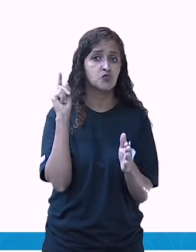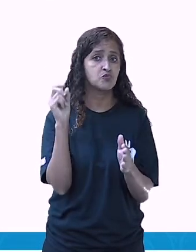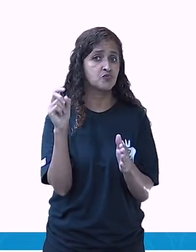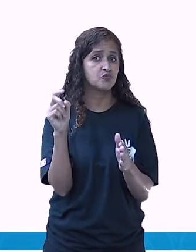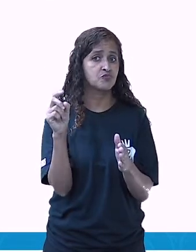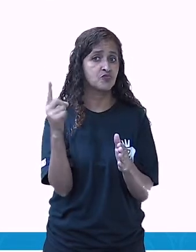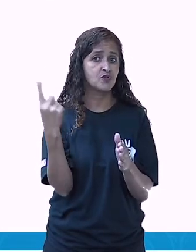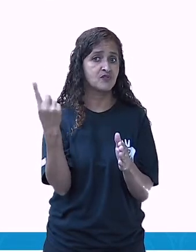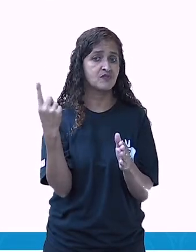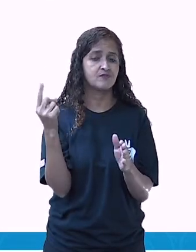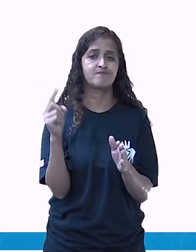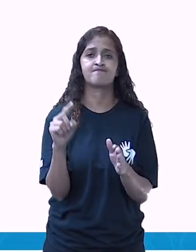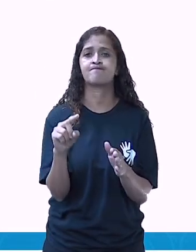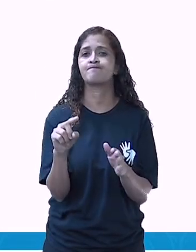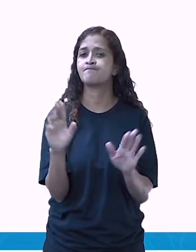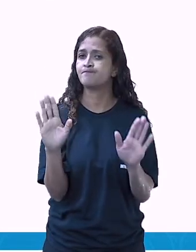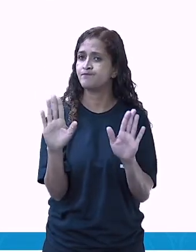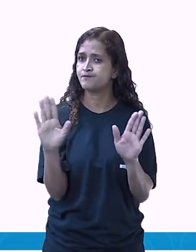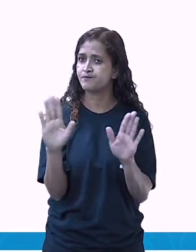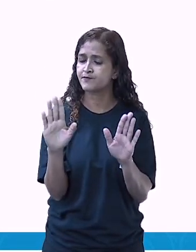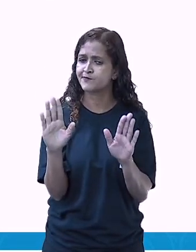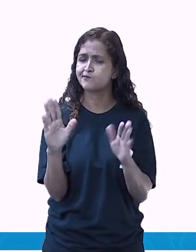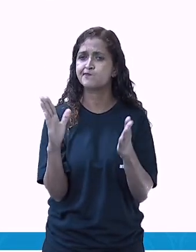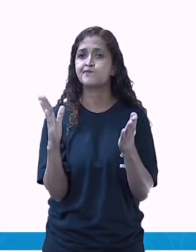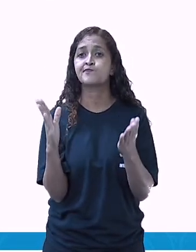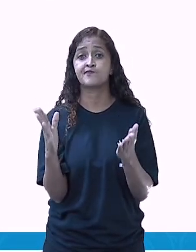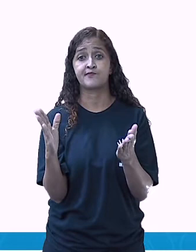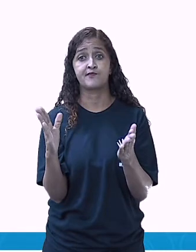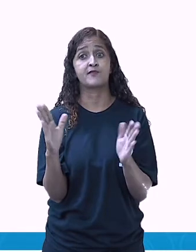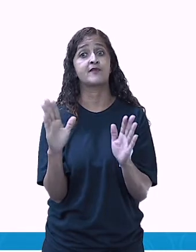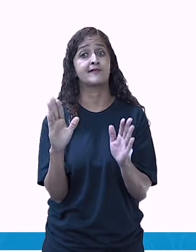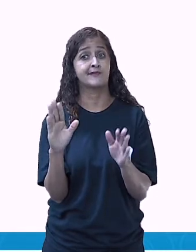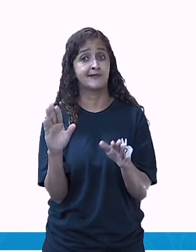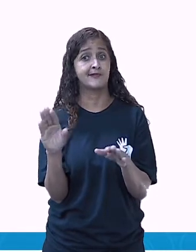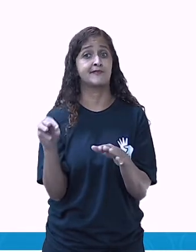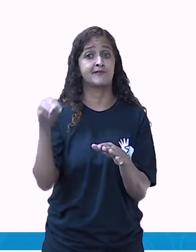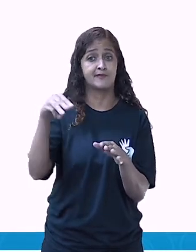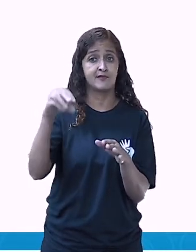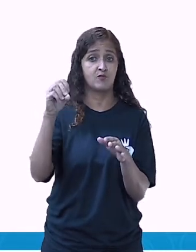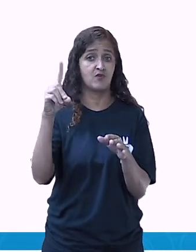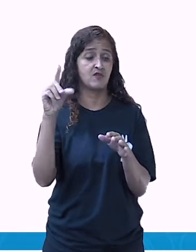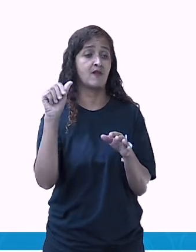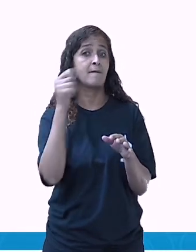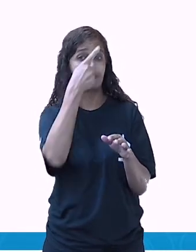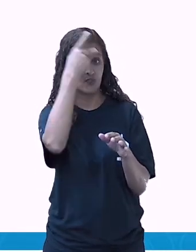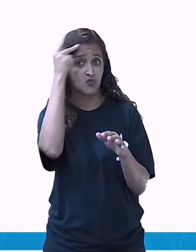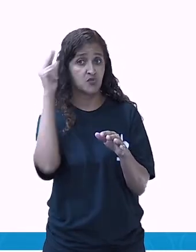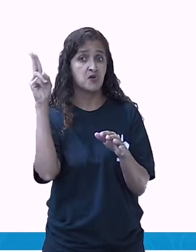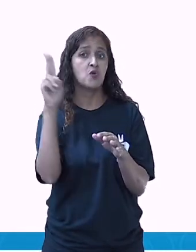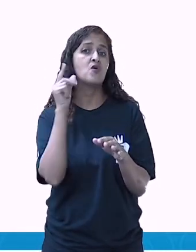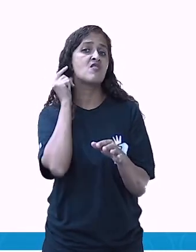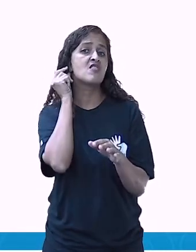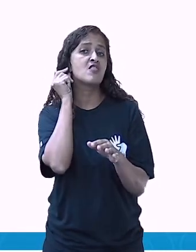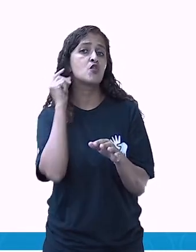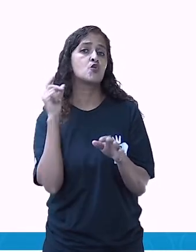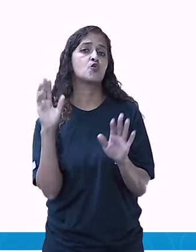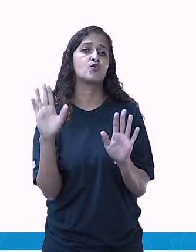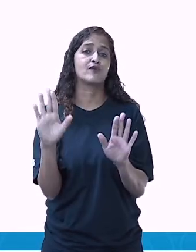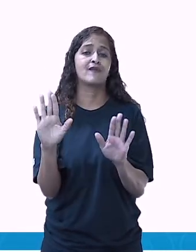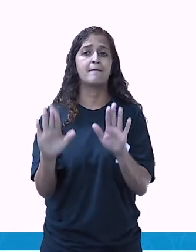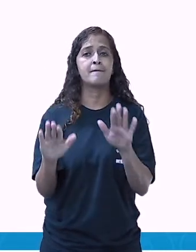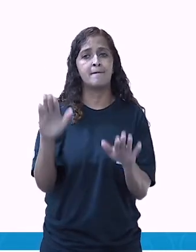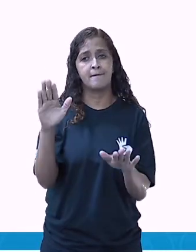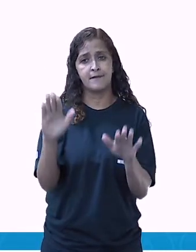brinco? Embora hoje em dia existam modas que só põem um brinco, tá, gente? Mas eu tô falando assim